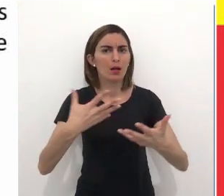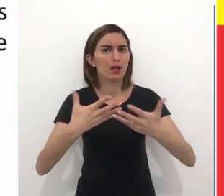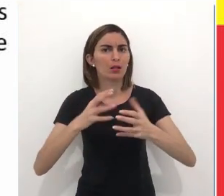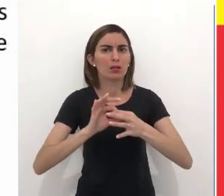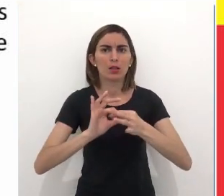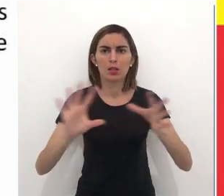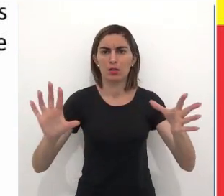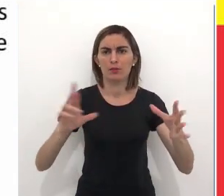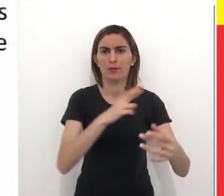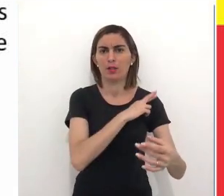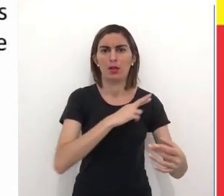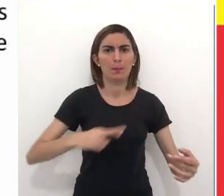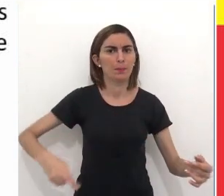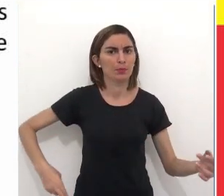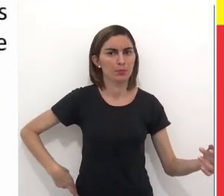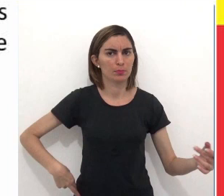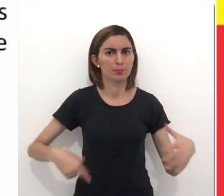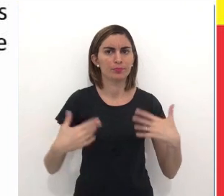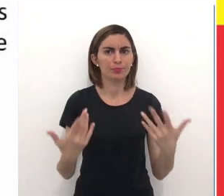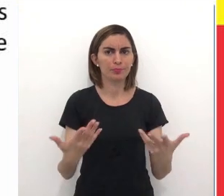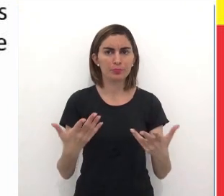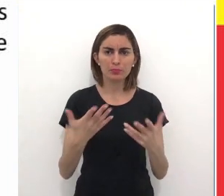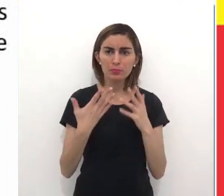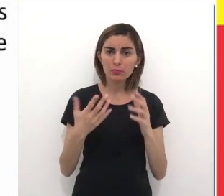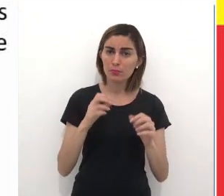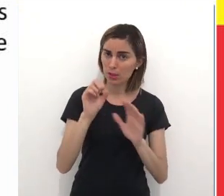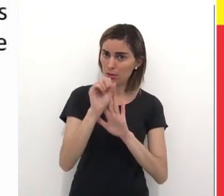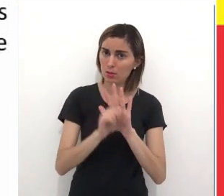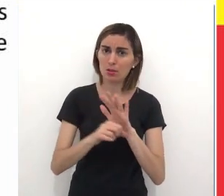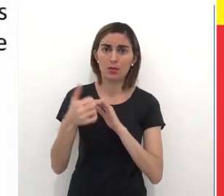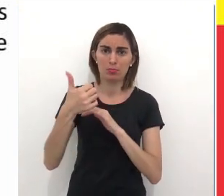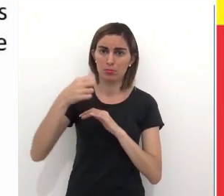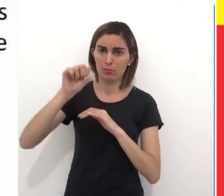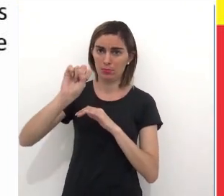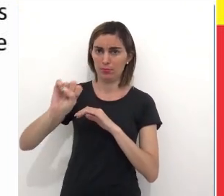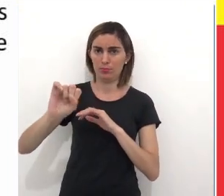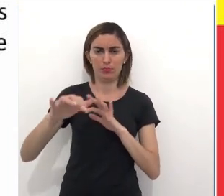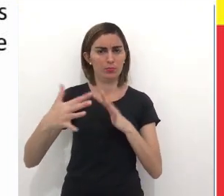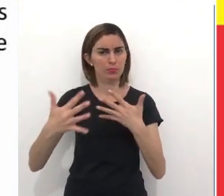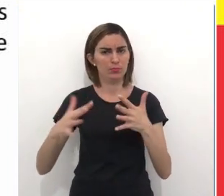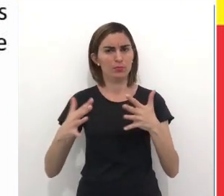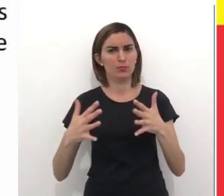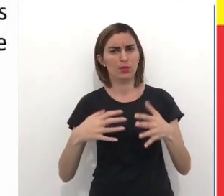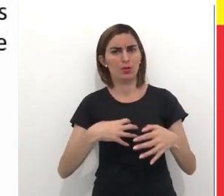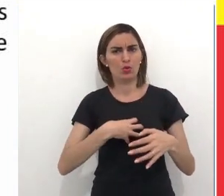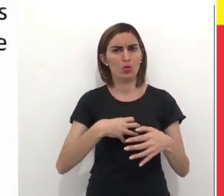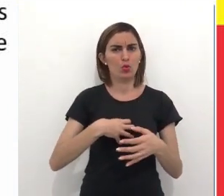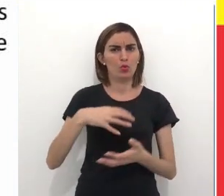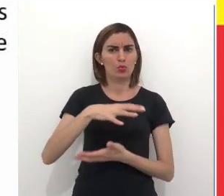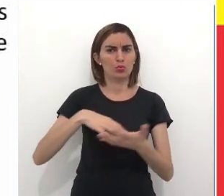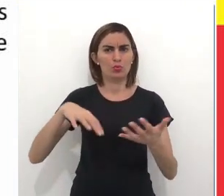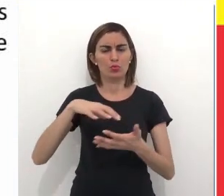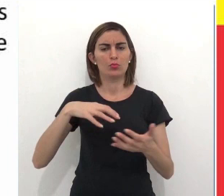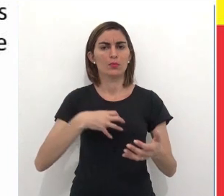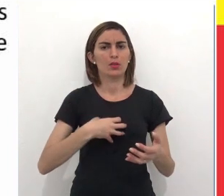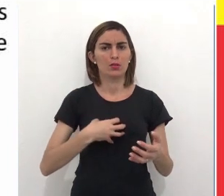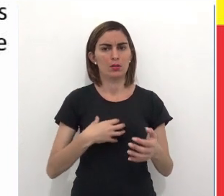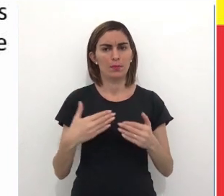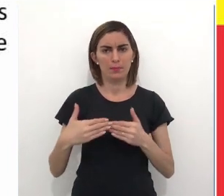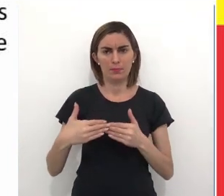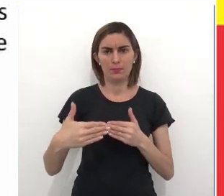autonomista e republicano, presentes ainda no século XVIII, com a Conjuração